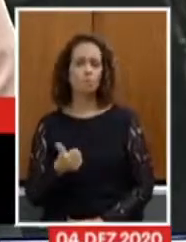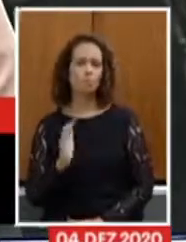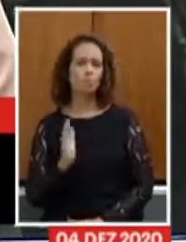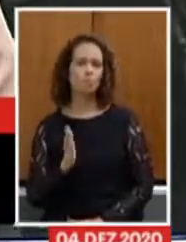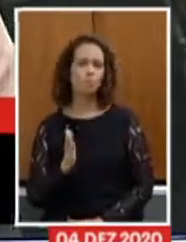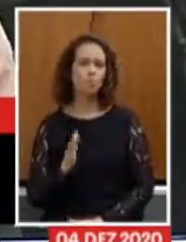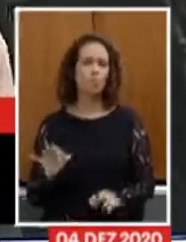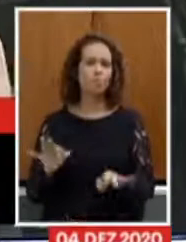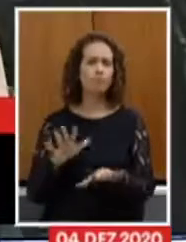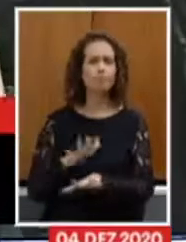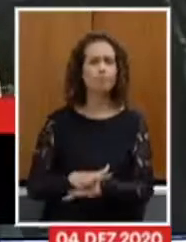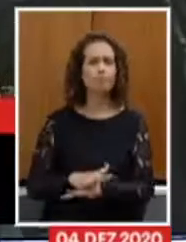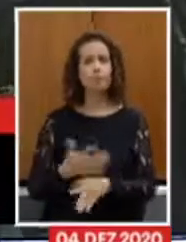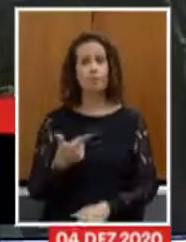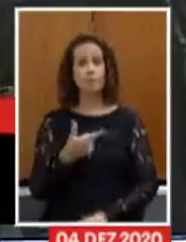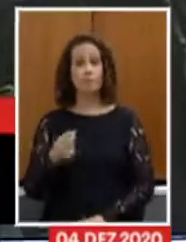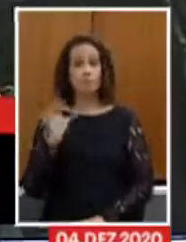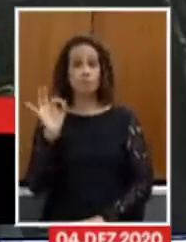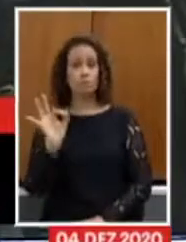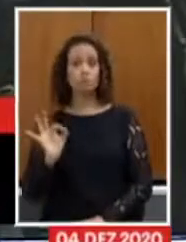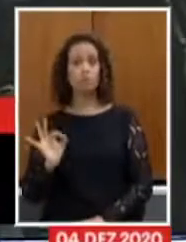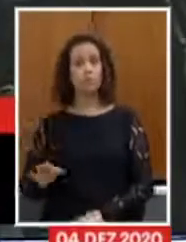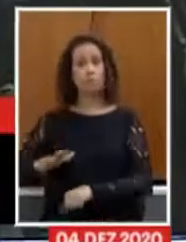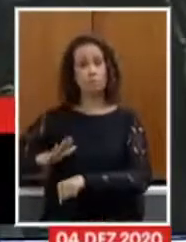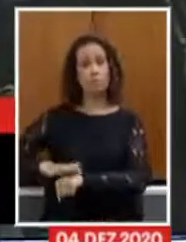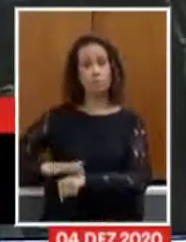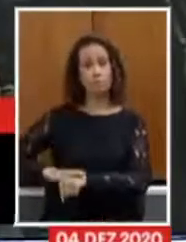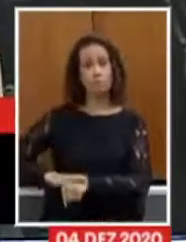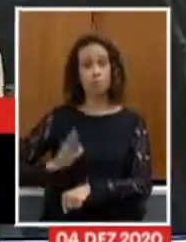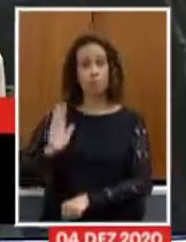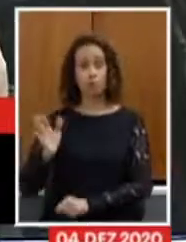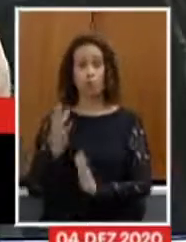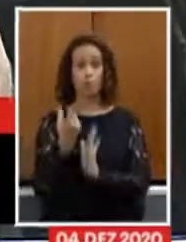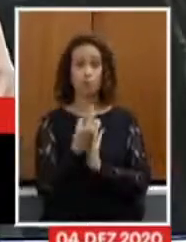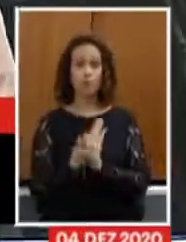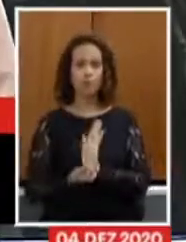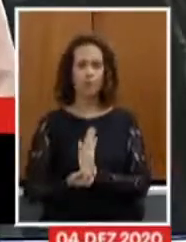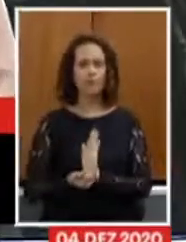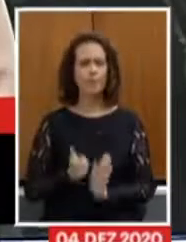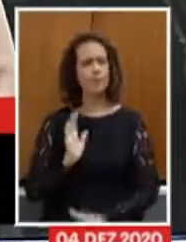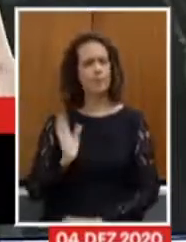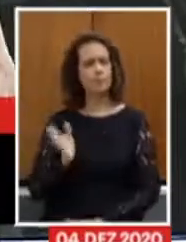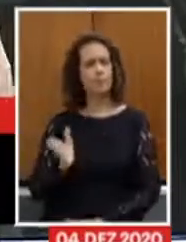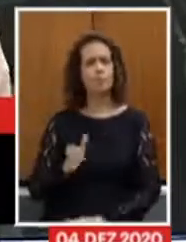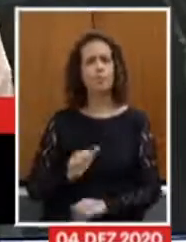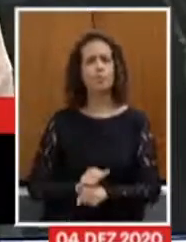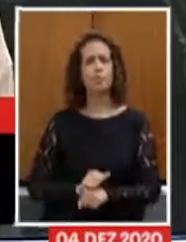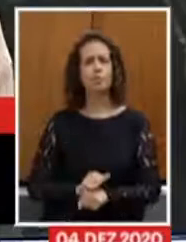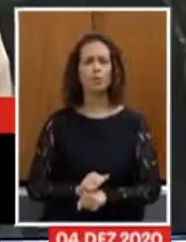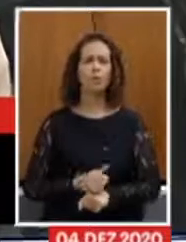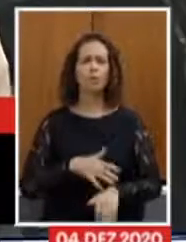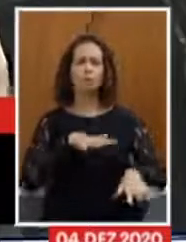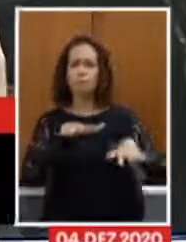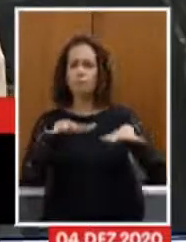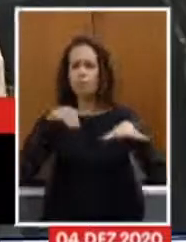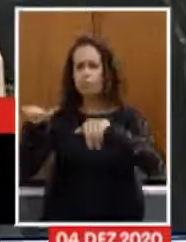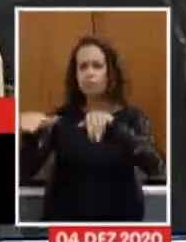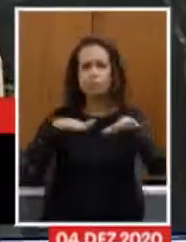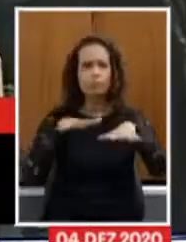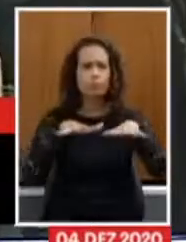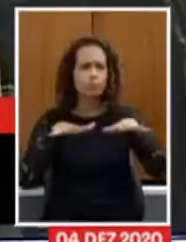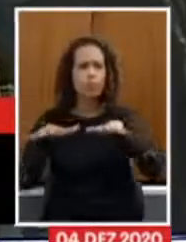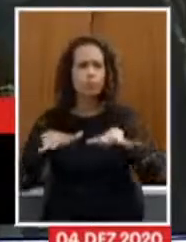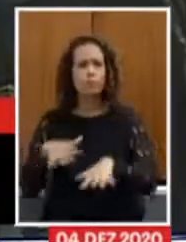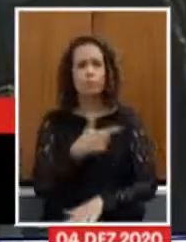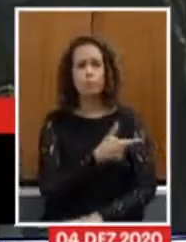em torno de 20% de execução daquilo que foi orçado. Nós temos feito um movimento desde 2019,